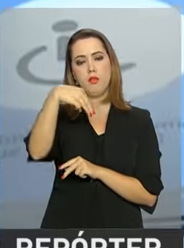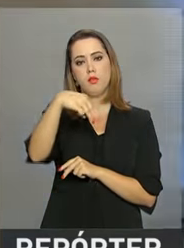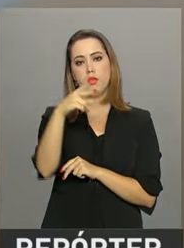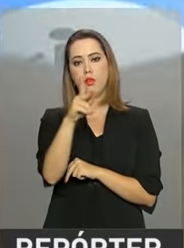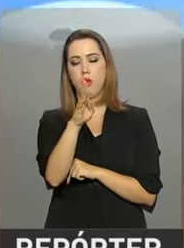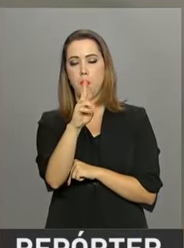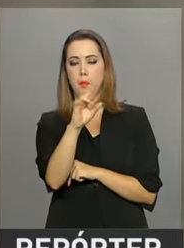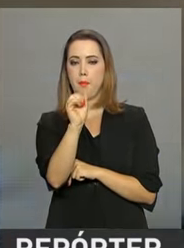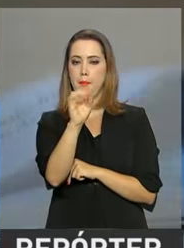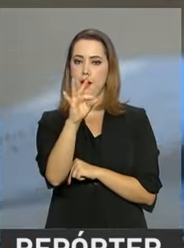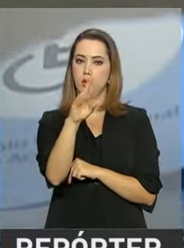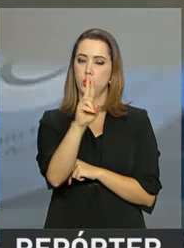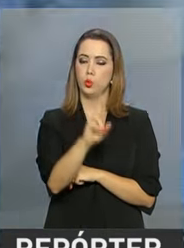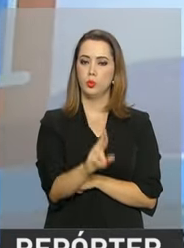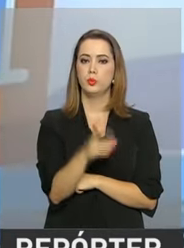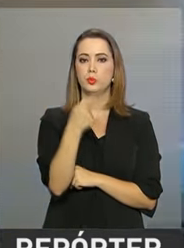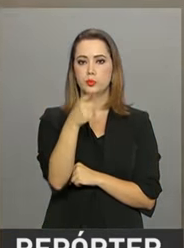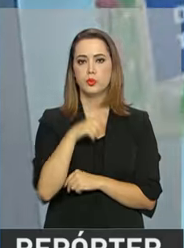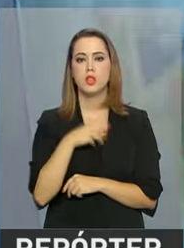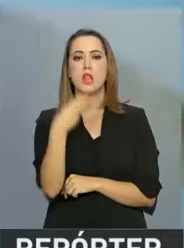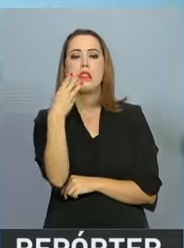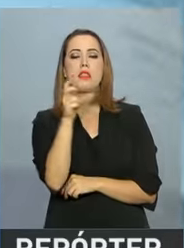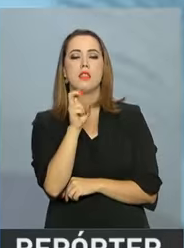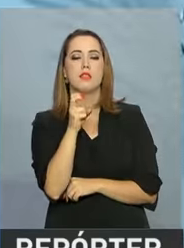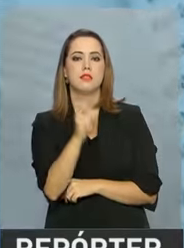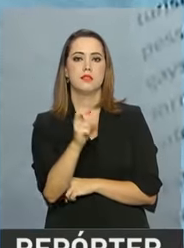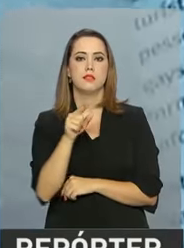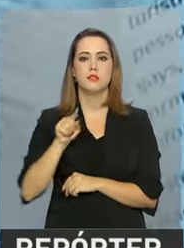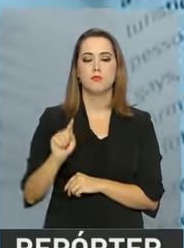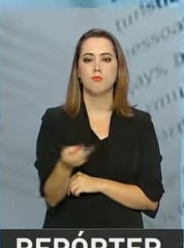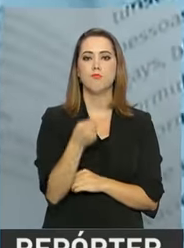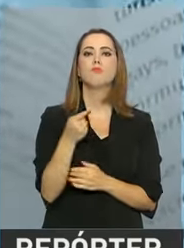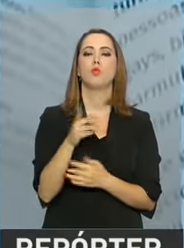produzidos 35 mil exemplares do guia, que